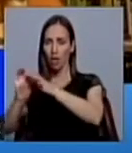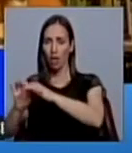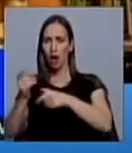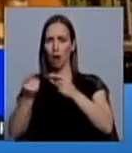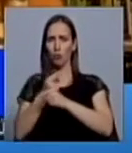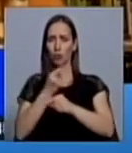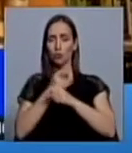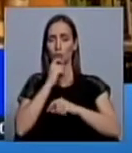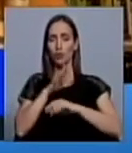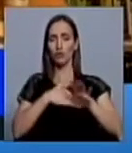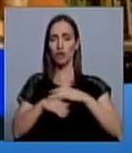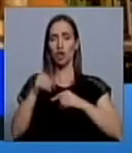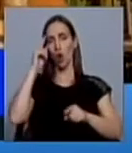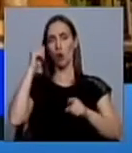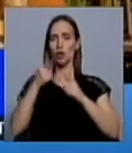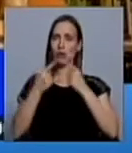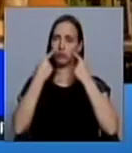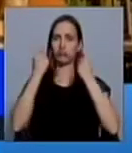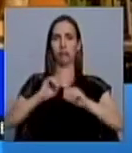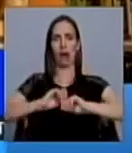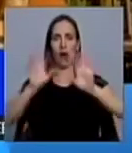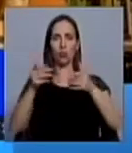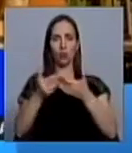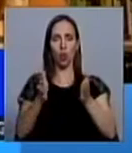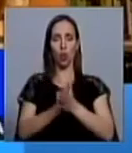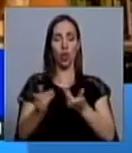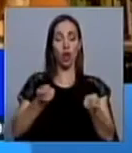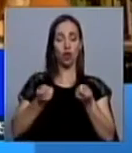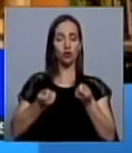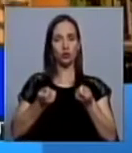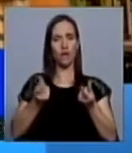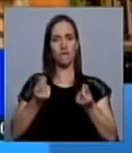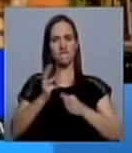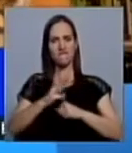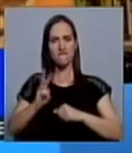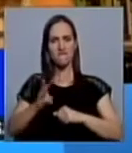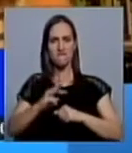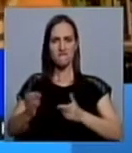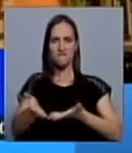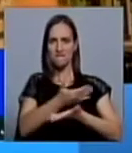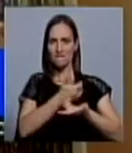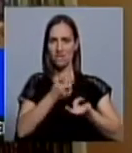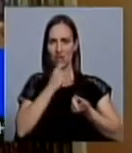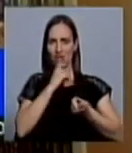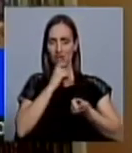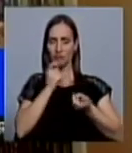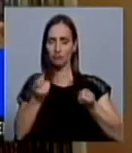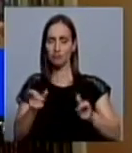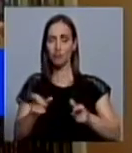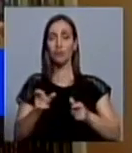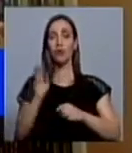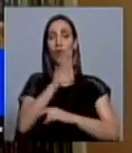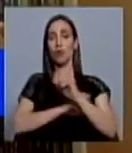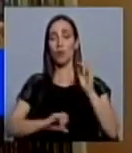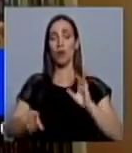que exista mais transparência nestes negócios que mexem com muitos milhões? Bom, tanto a União Europeia nestas